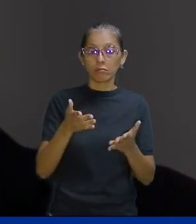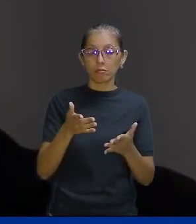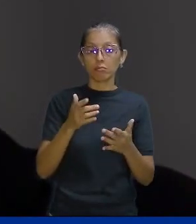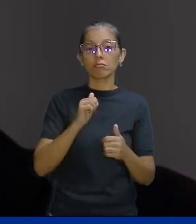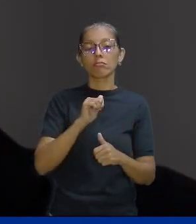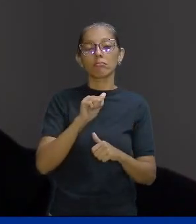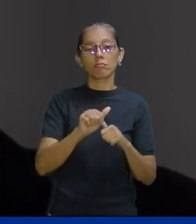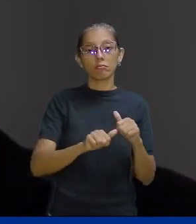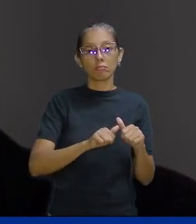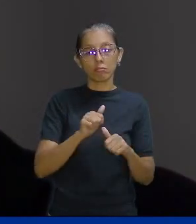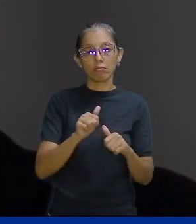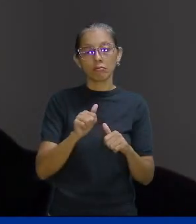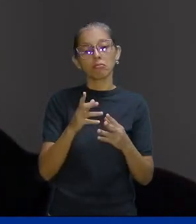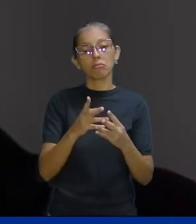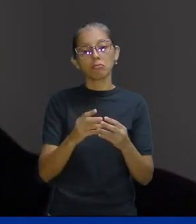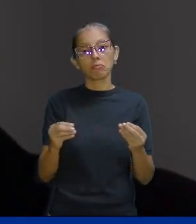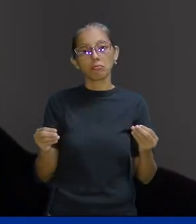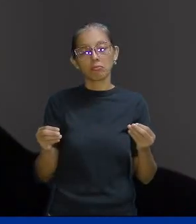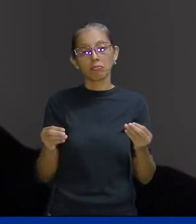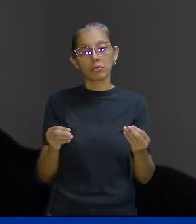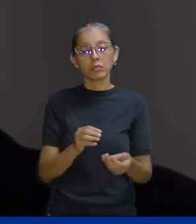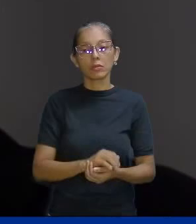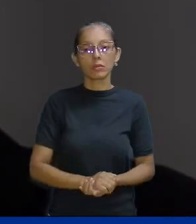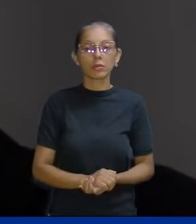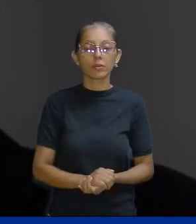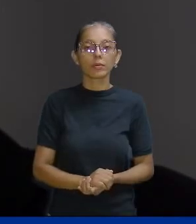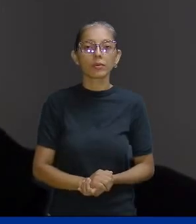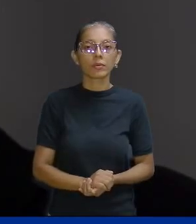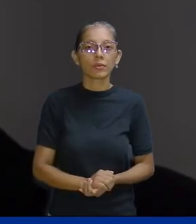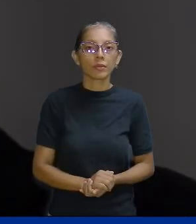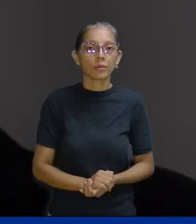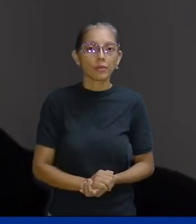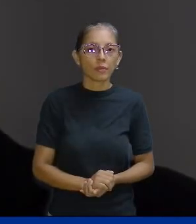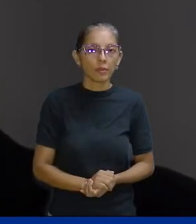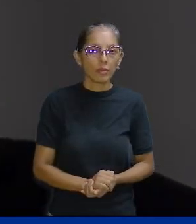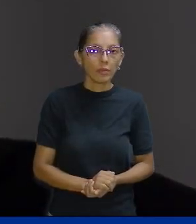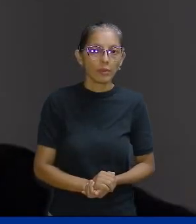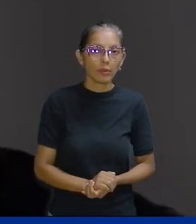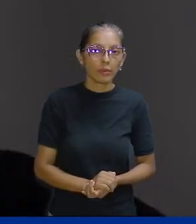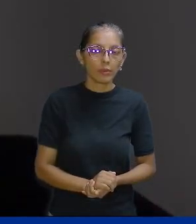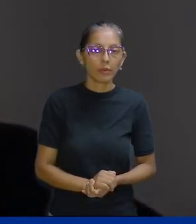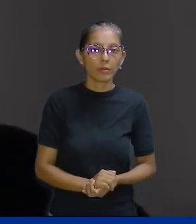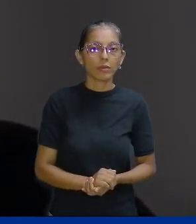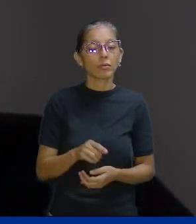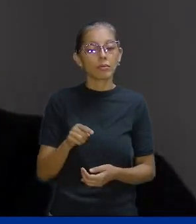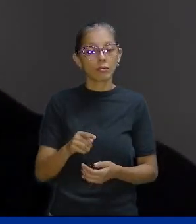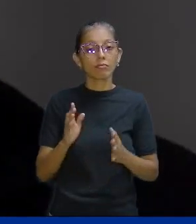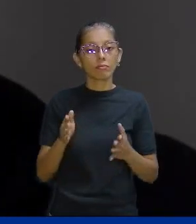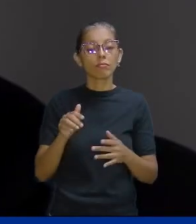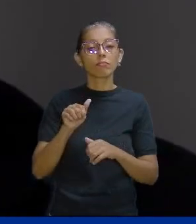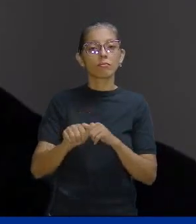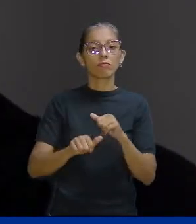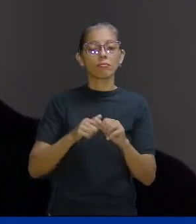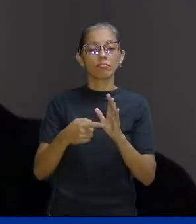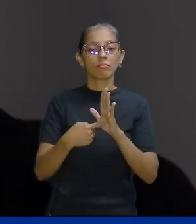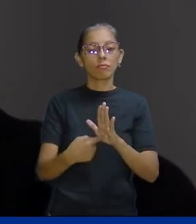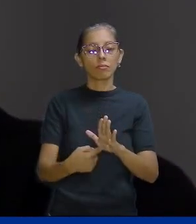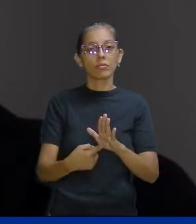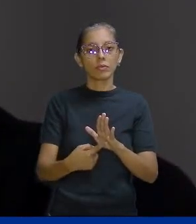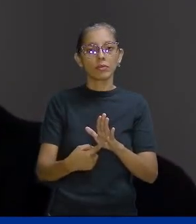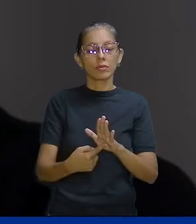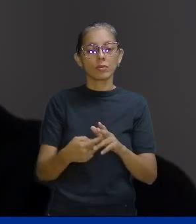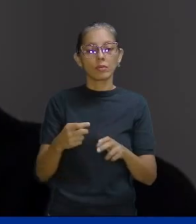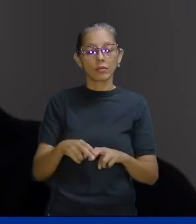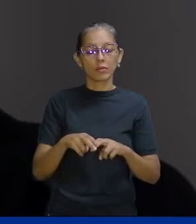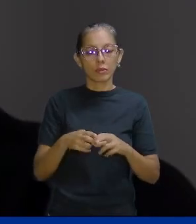havendo razão para não admitir a retificação, como é o que aconteceu no presente caso. Diante disso, senhor presidente, em consonância com o parecer